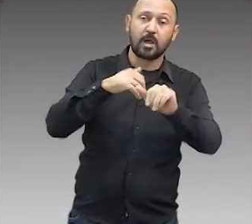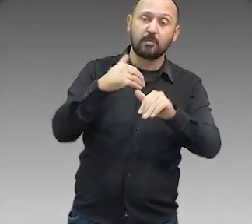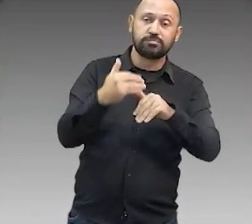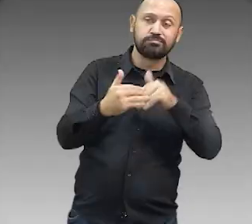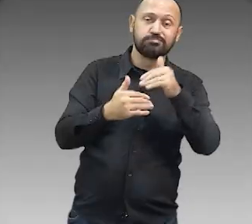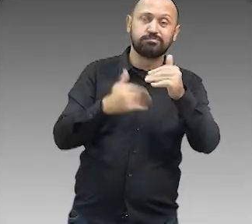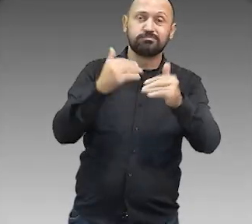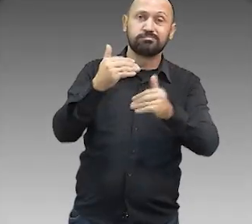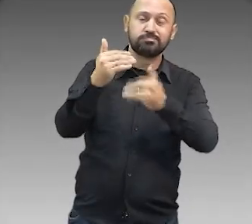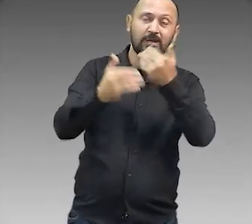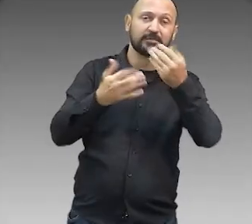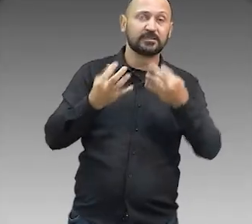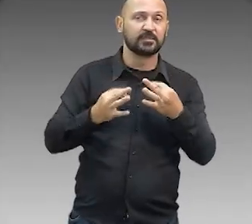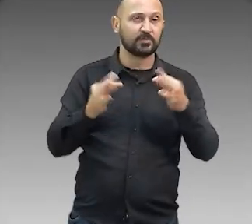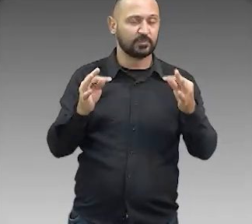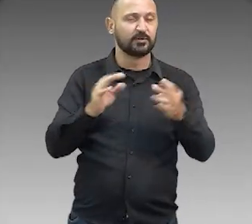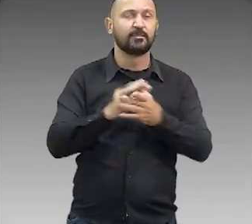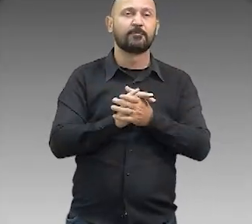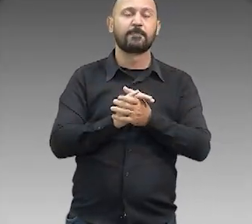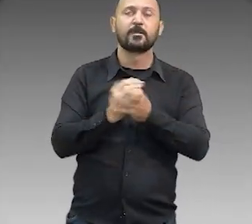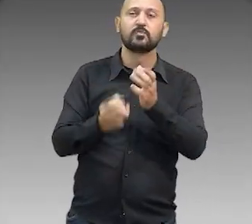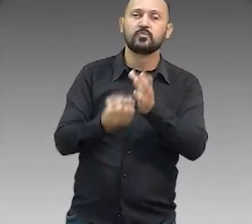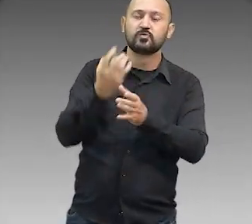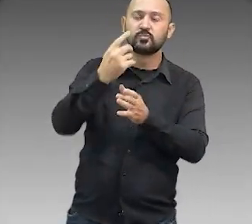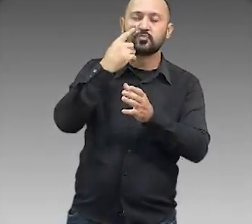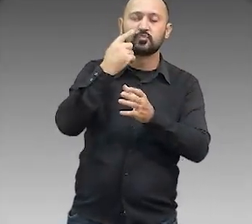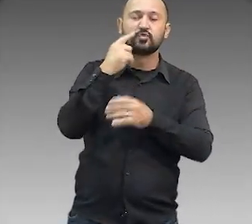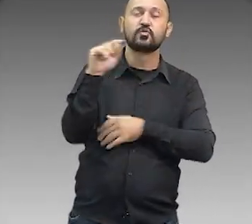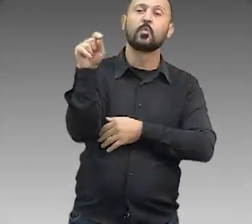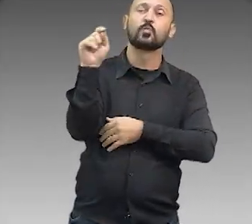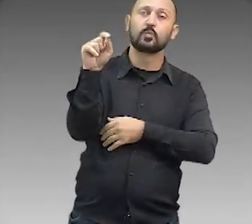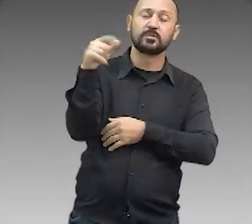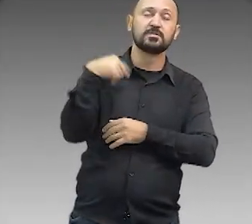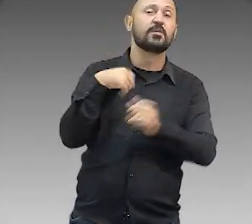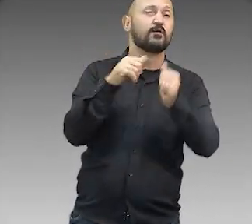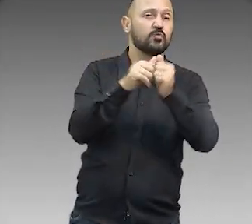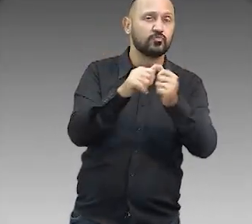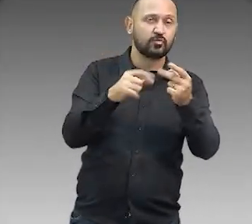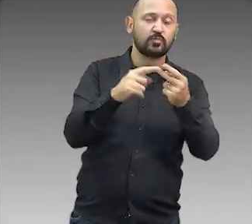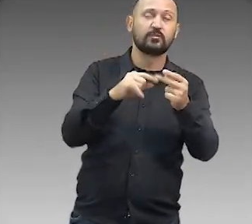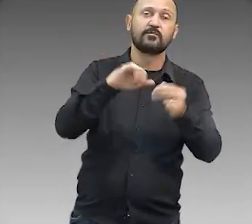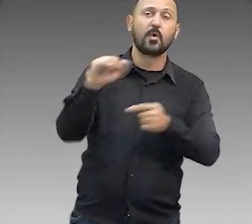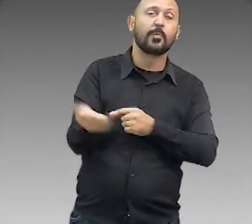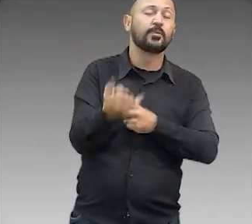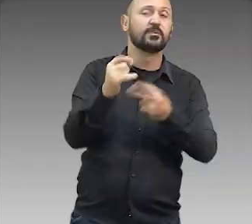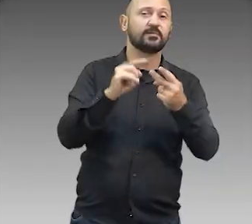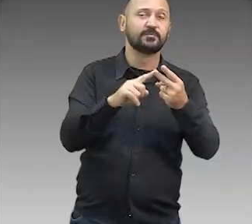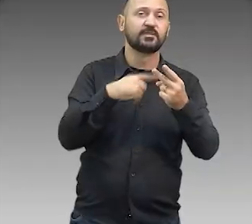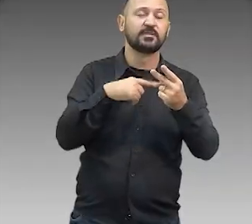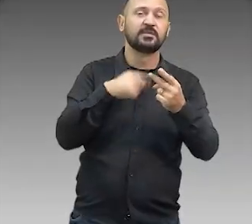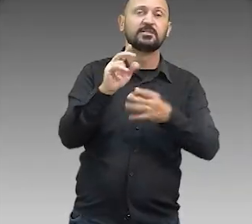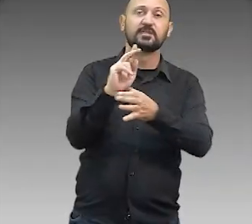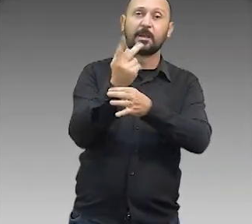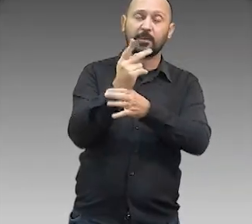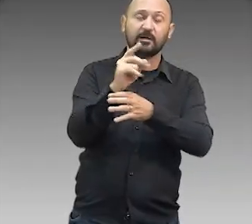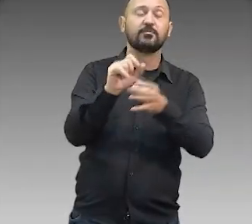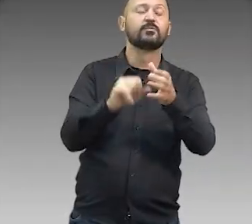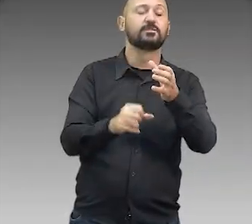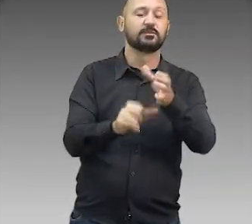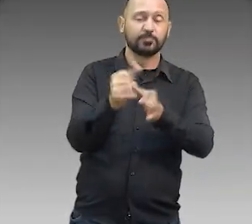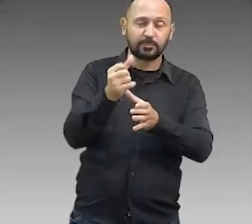estavam lá. Quando abriram a oportunidade de ter aplicativos, vocês estavam lá. E aí, quando esse